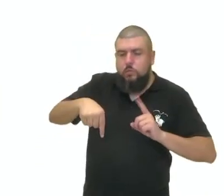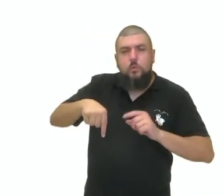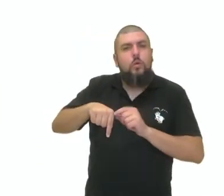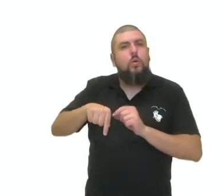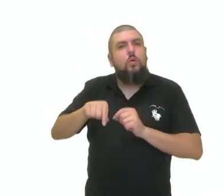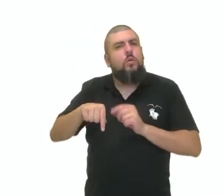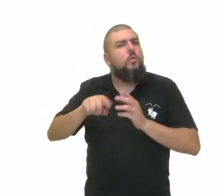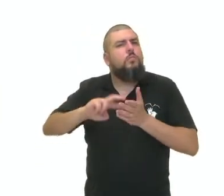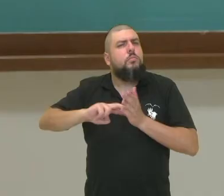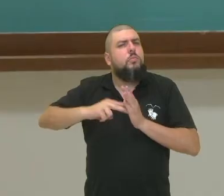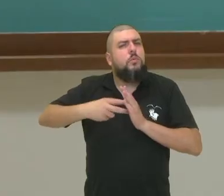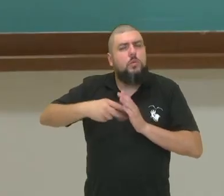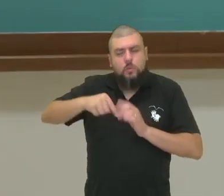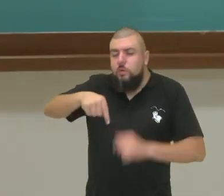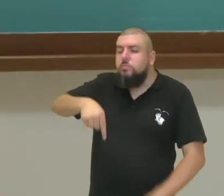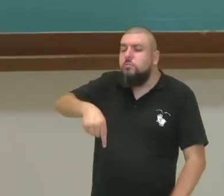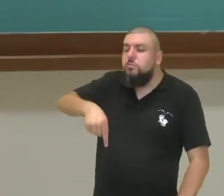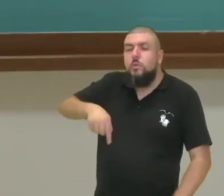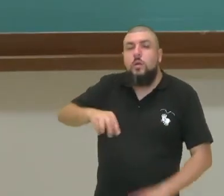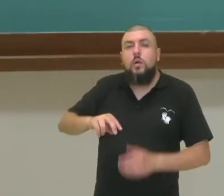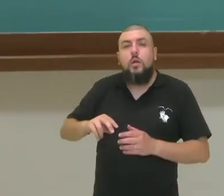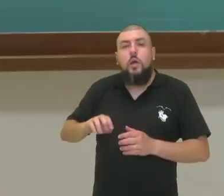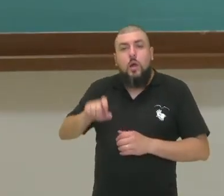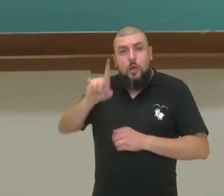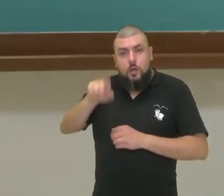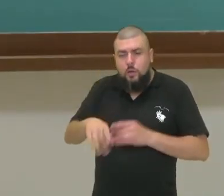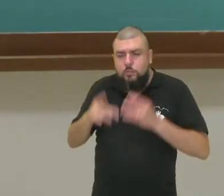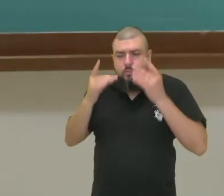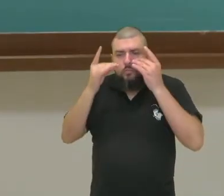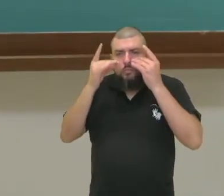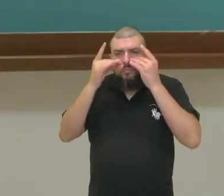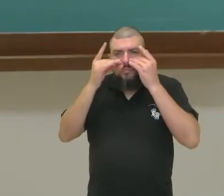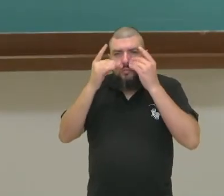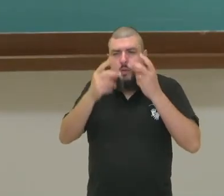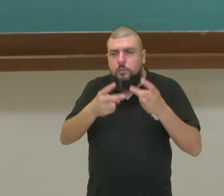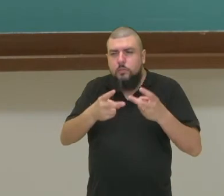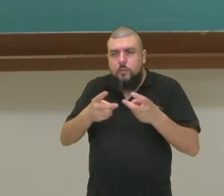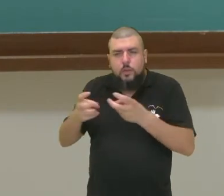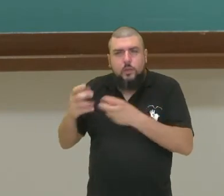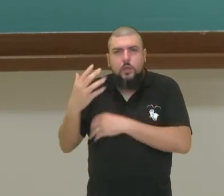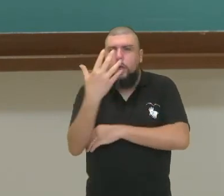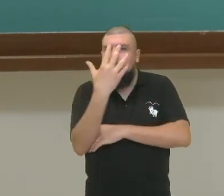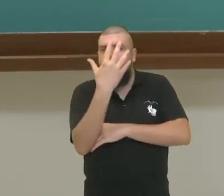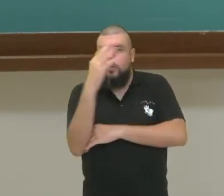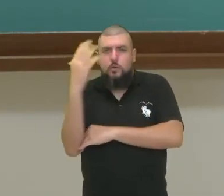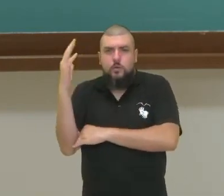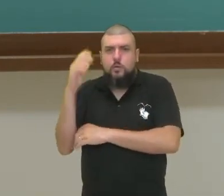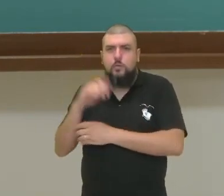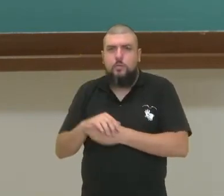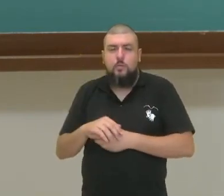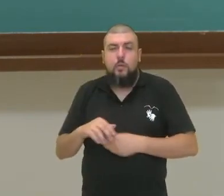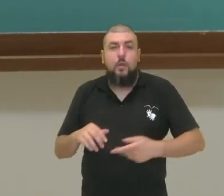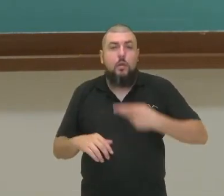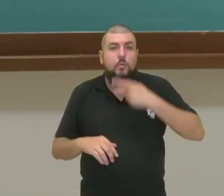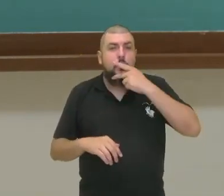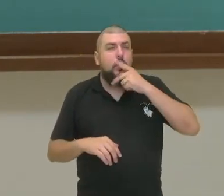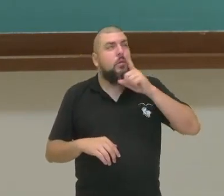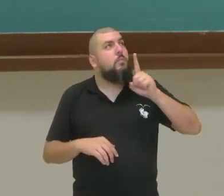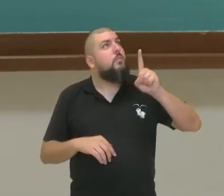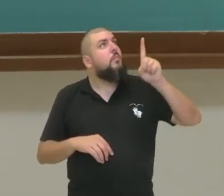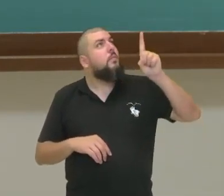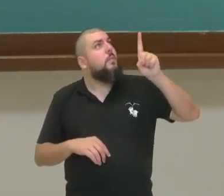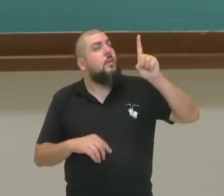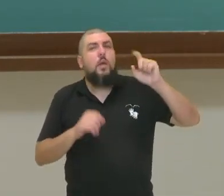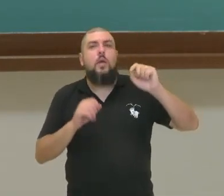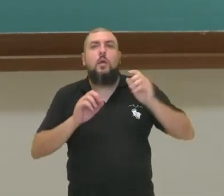observação da natureza. Então, a gente já tem uma oposição forte aí, o Platão apontando para cima, conhecimento parte